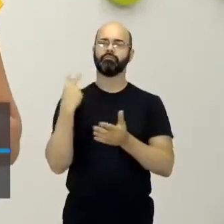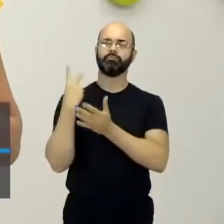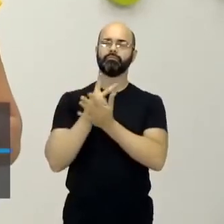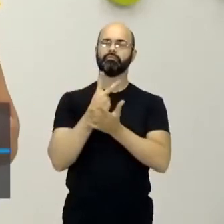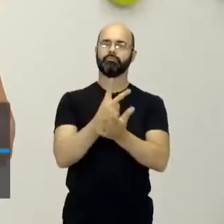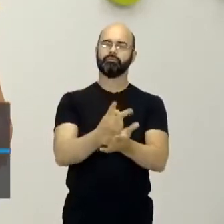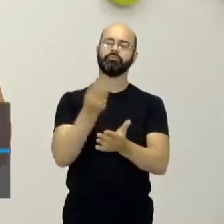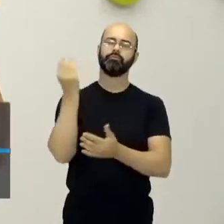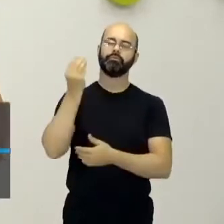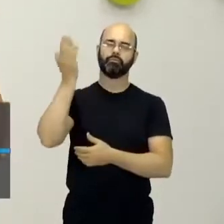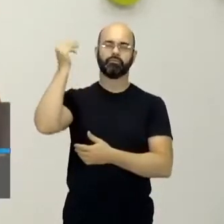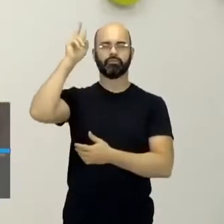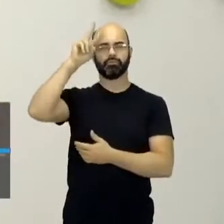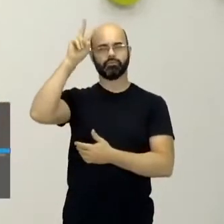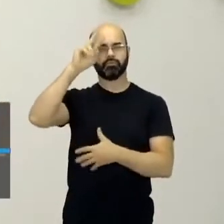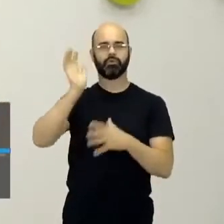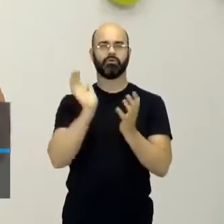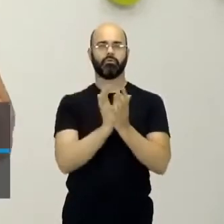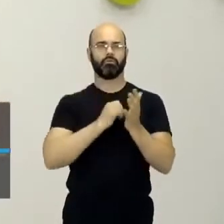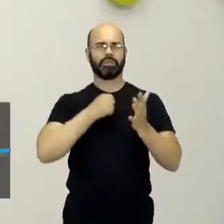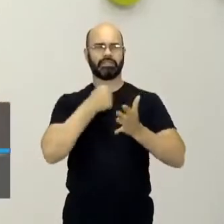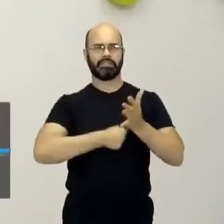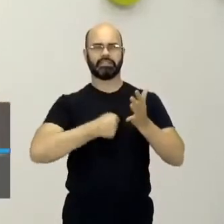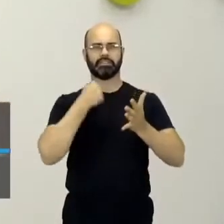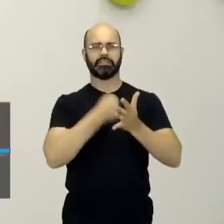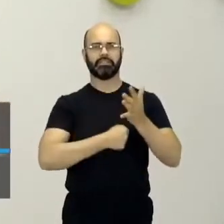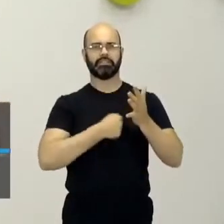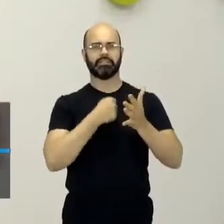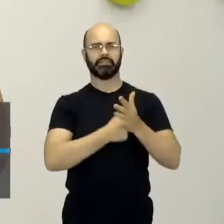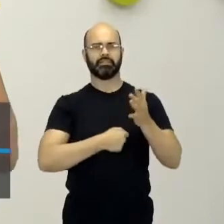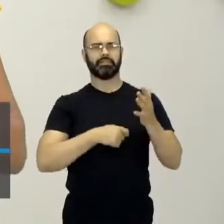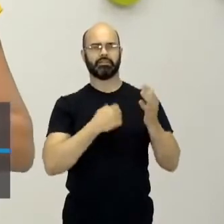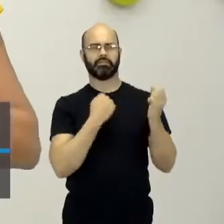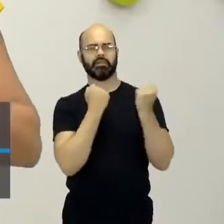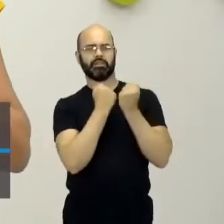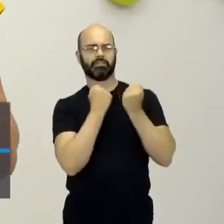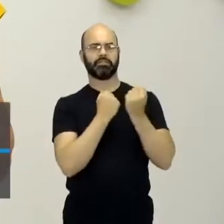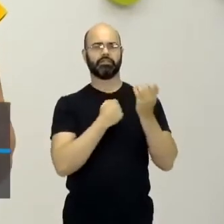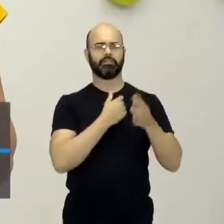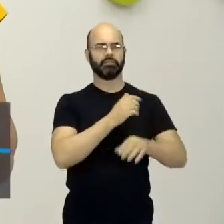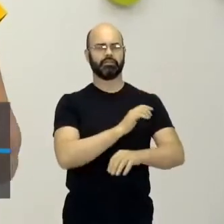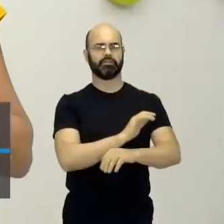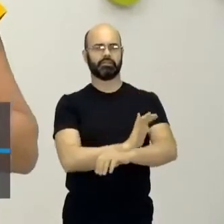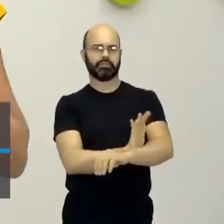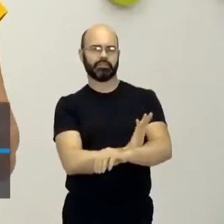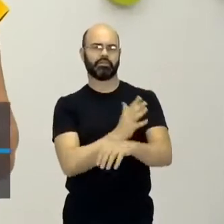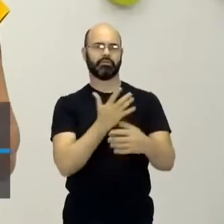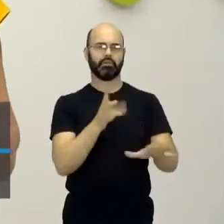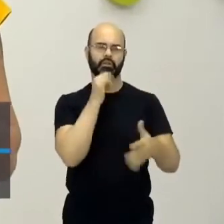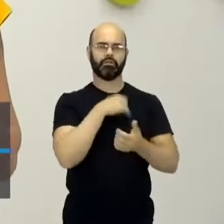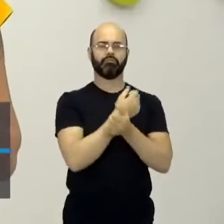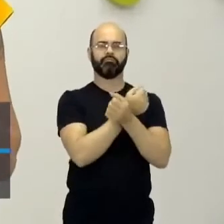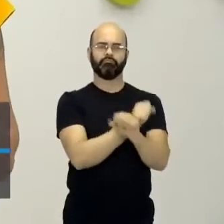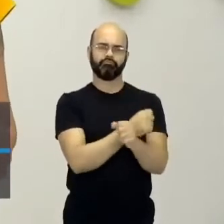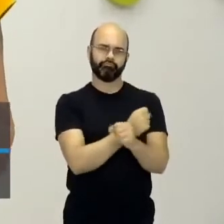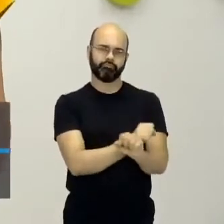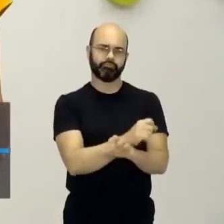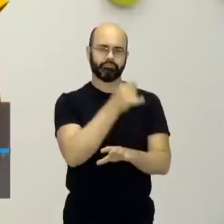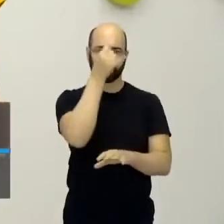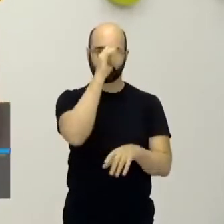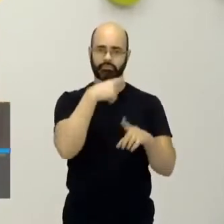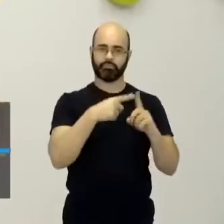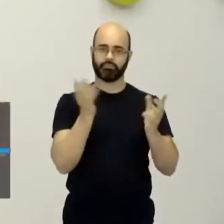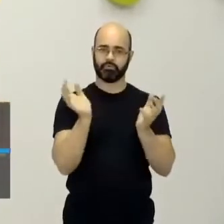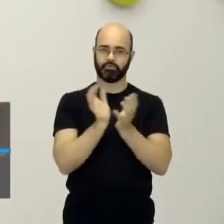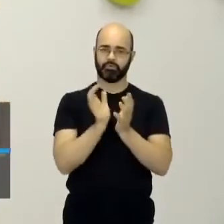permanências históricas, né, de resistência contra a escravidão, e aí ele vai mostrar em diversos âmbitos, porque a luta,